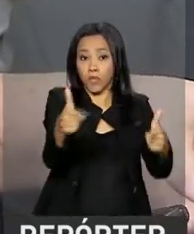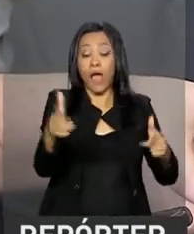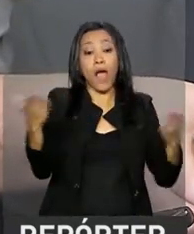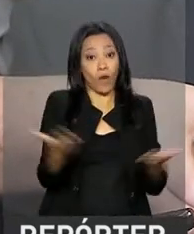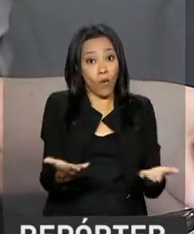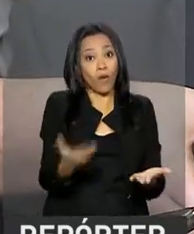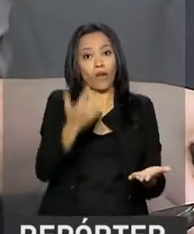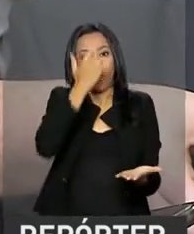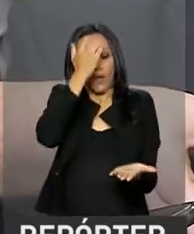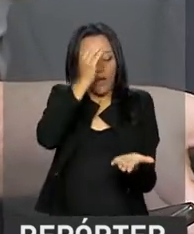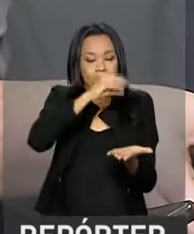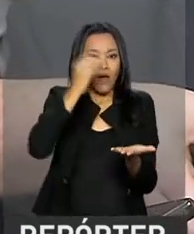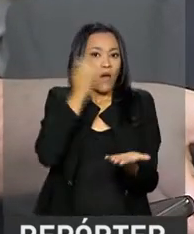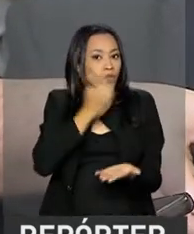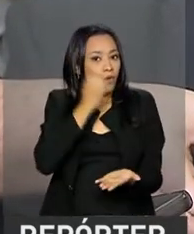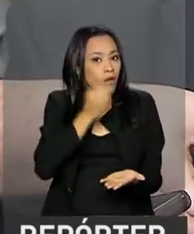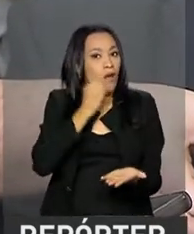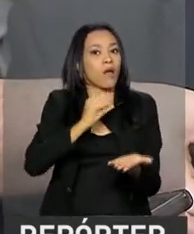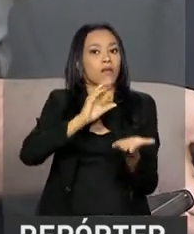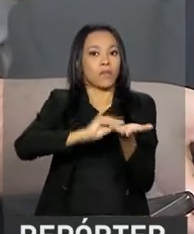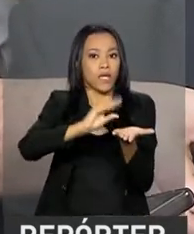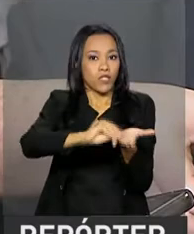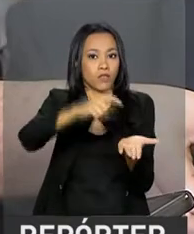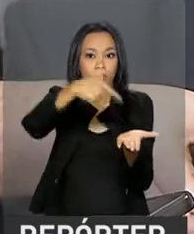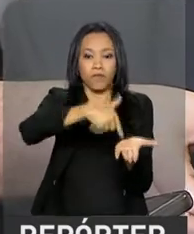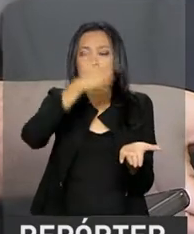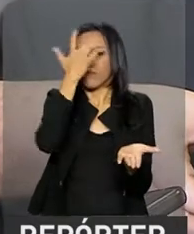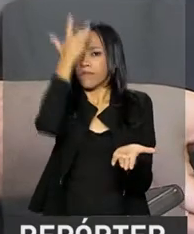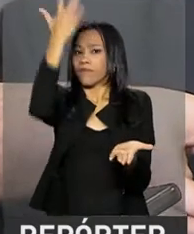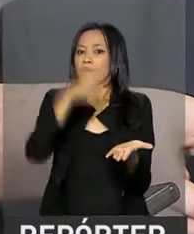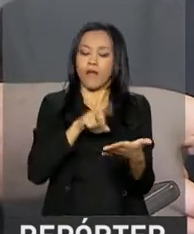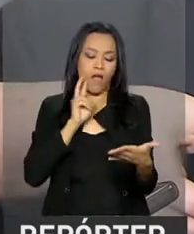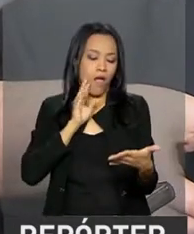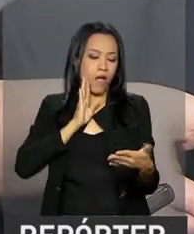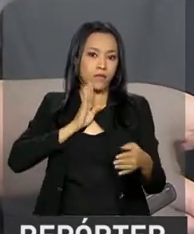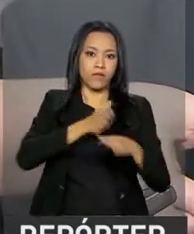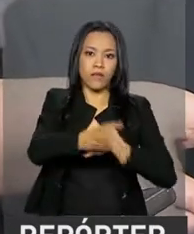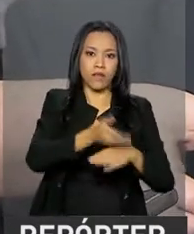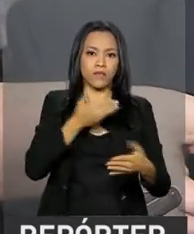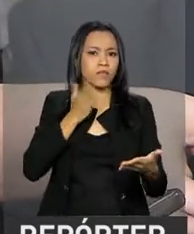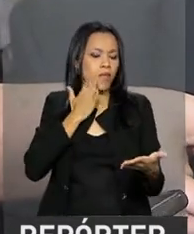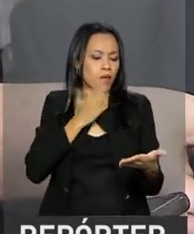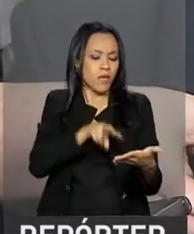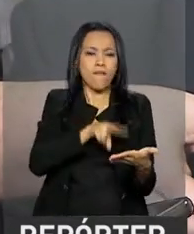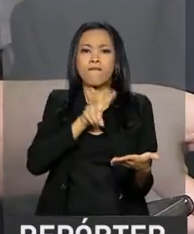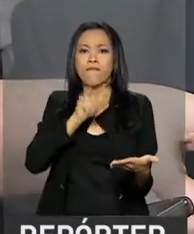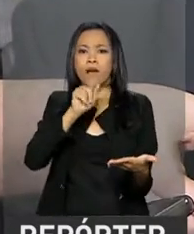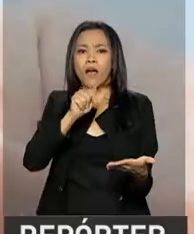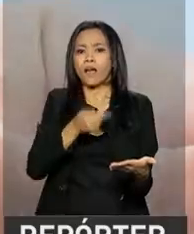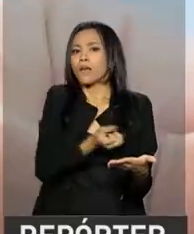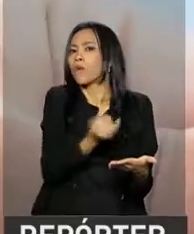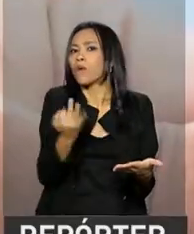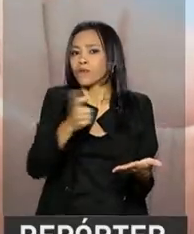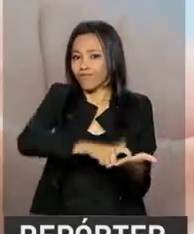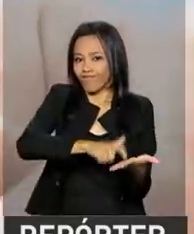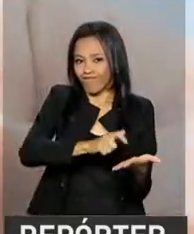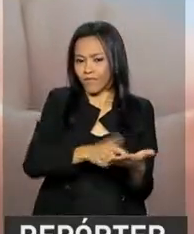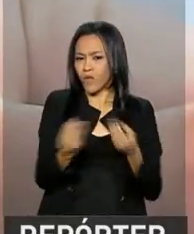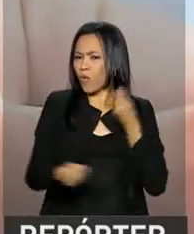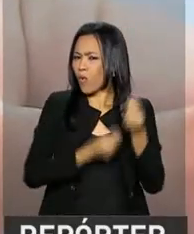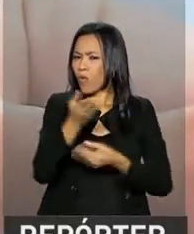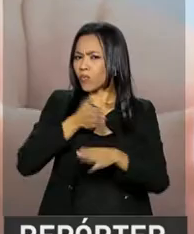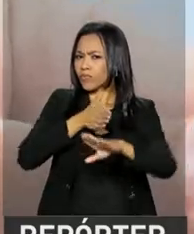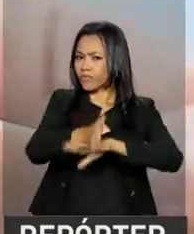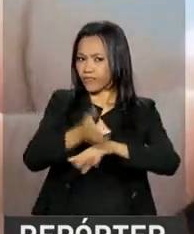e o portal emprega brasil eles poderão ter acesso a essas vagas disponíveis para acessar o aplicativo